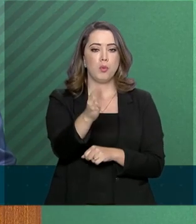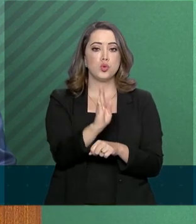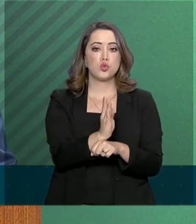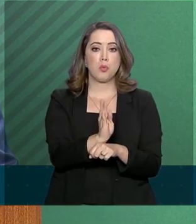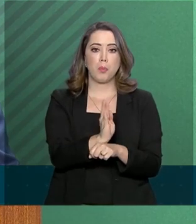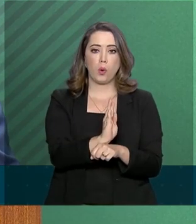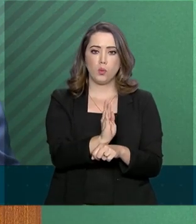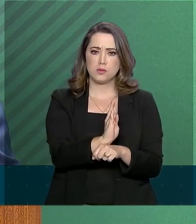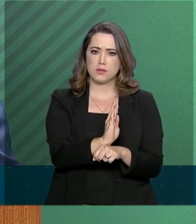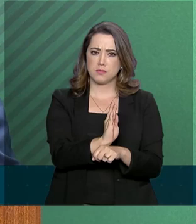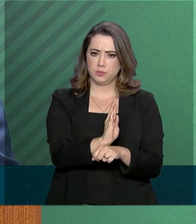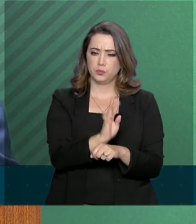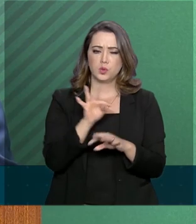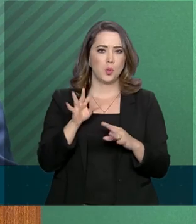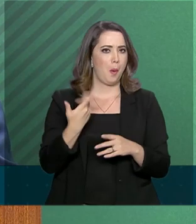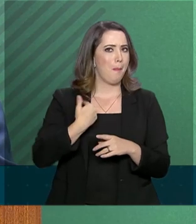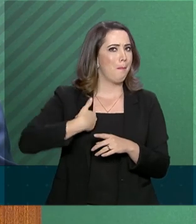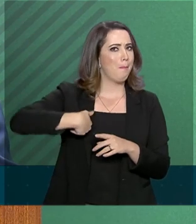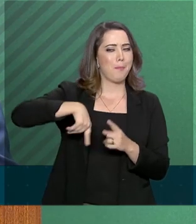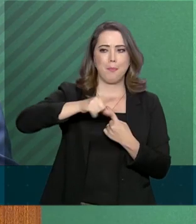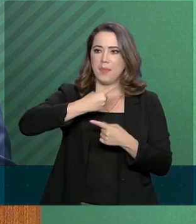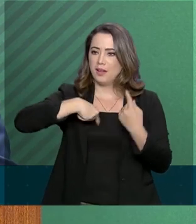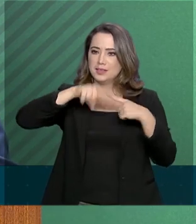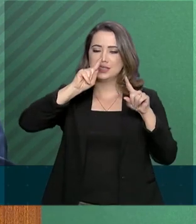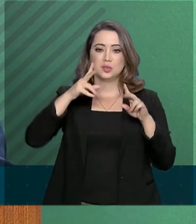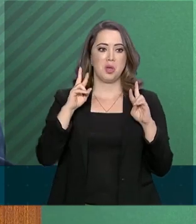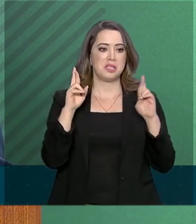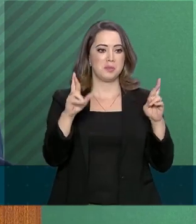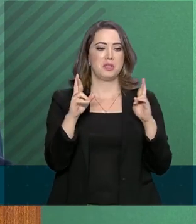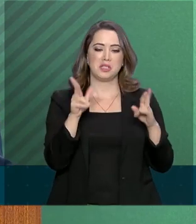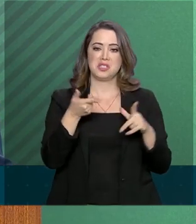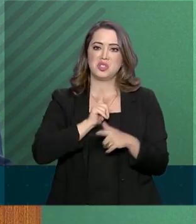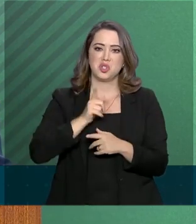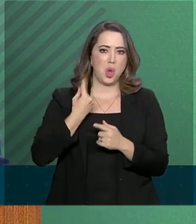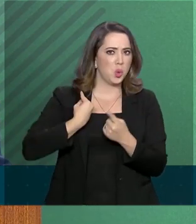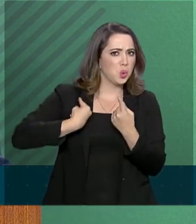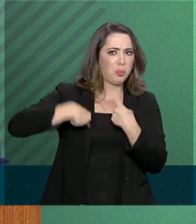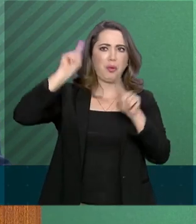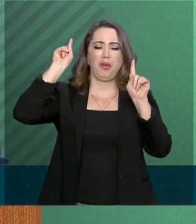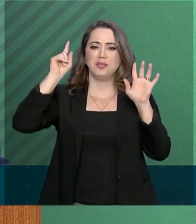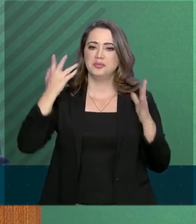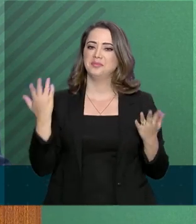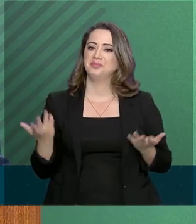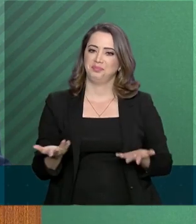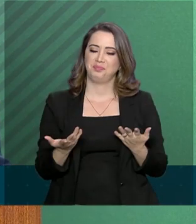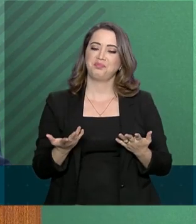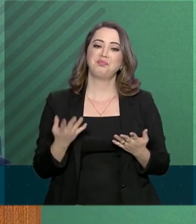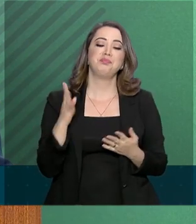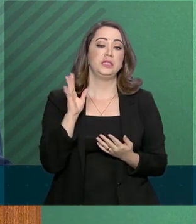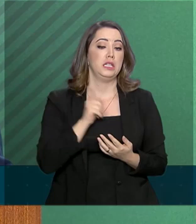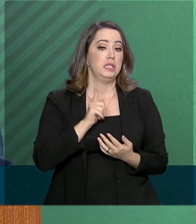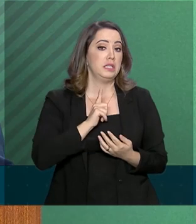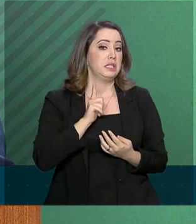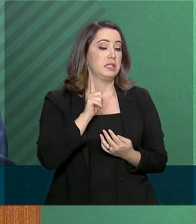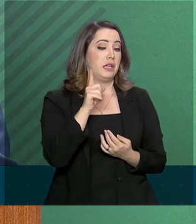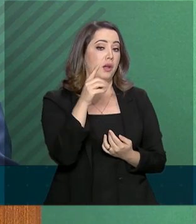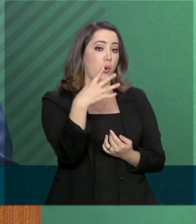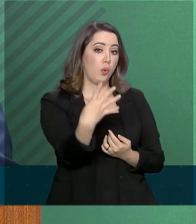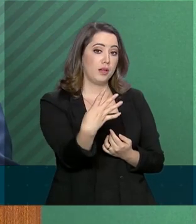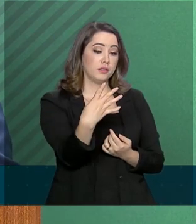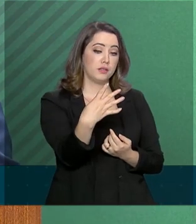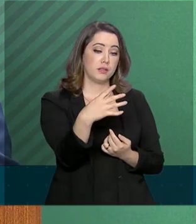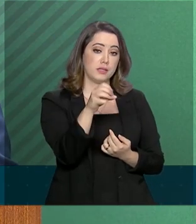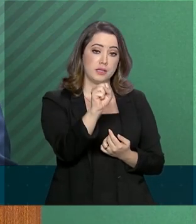todas as expectativas projetadas nos 40 485